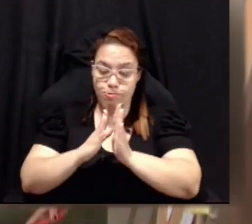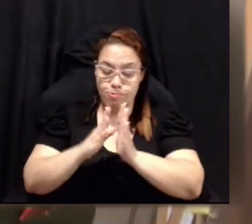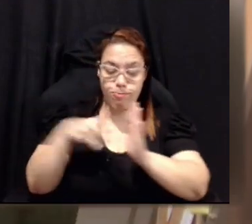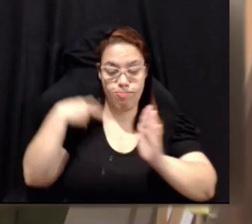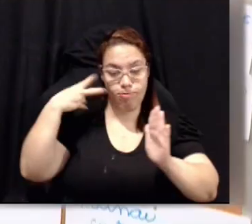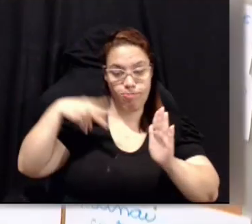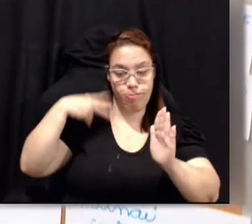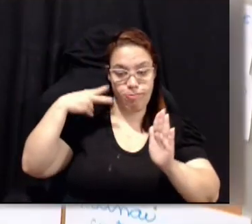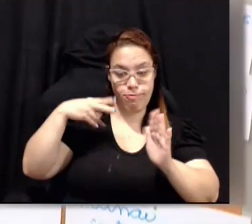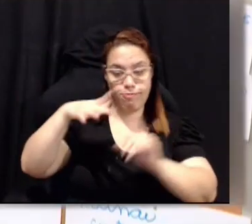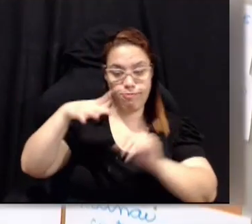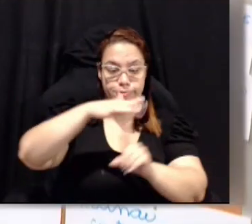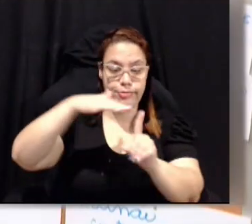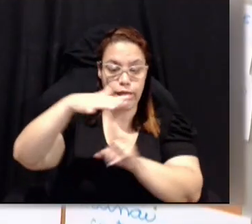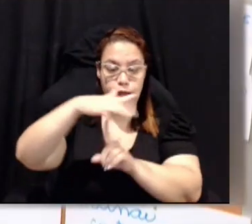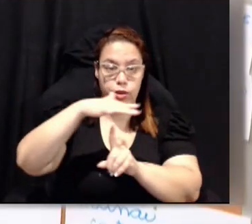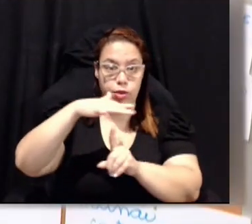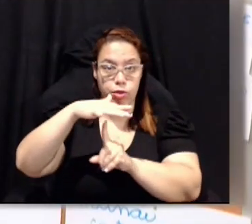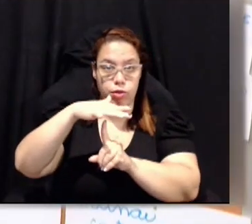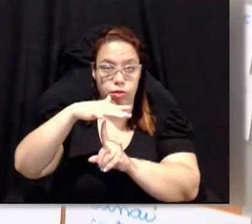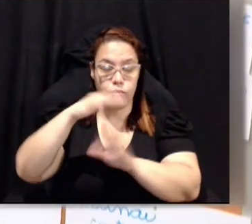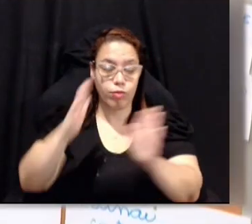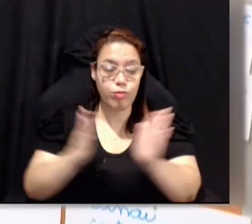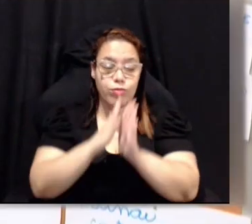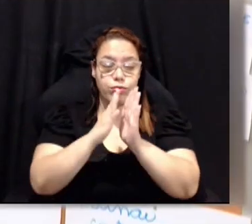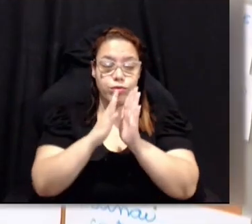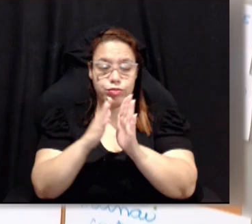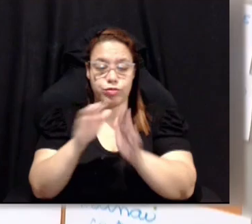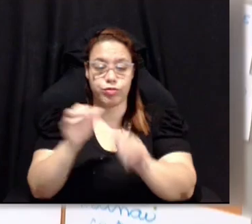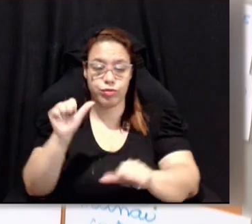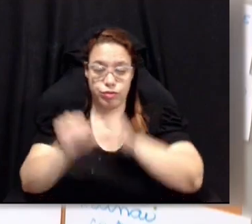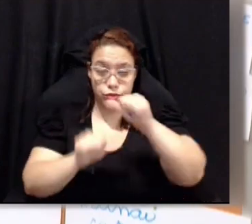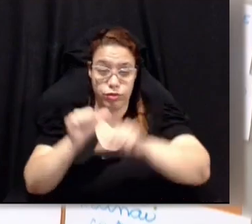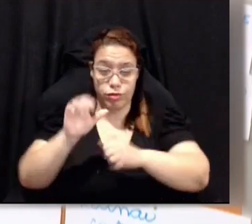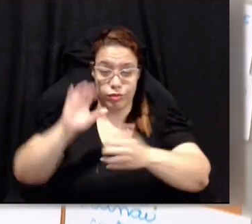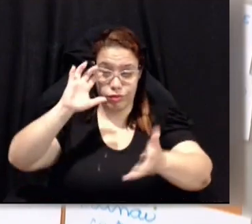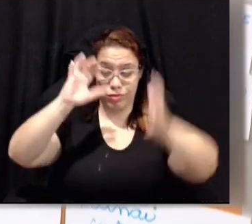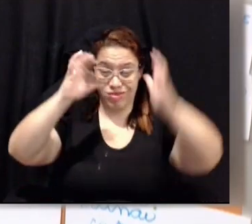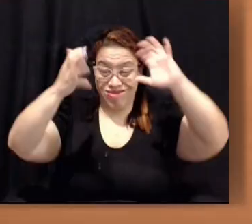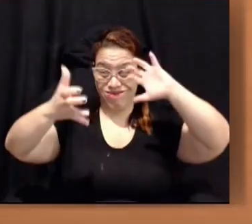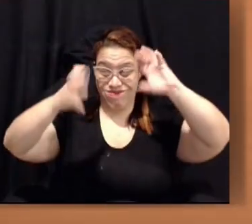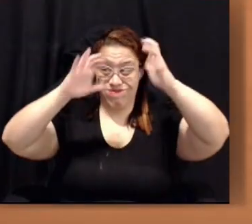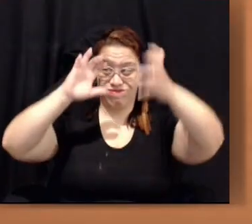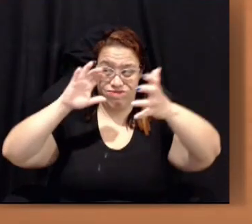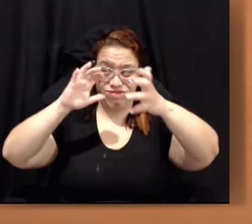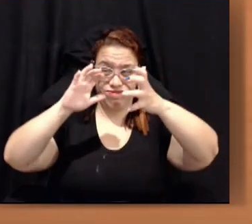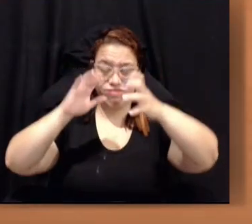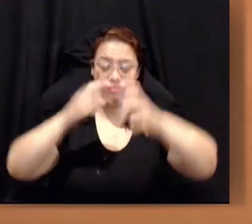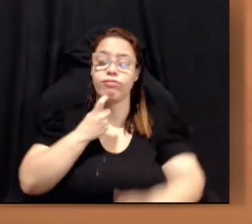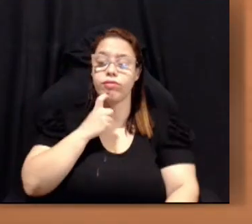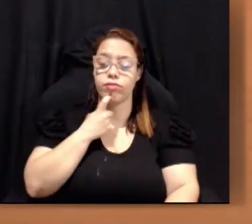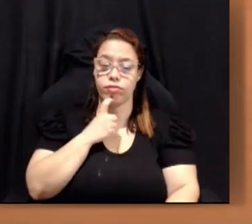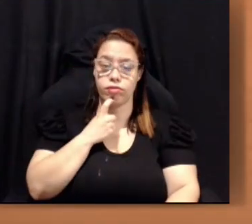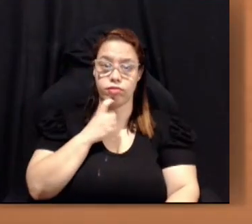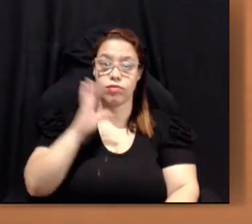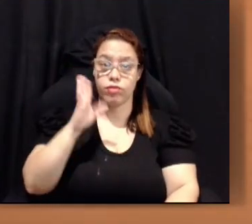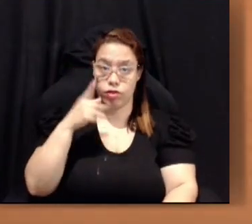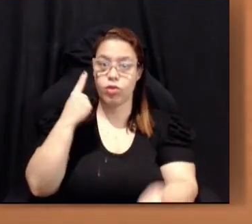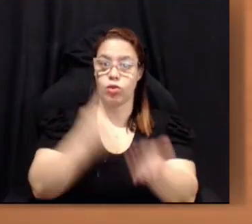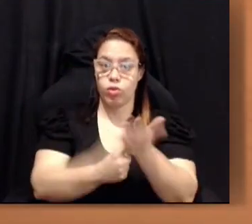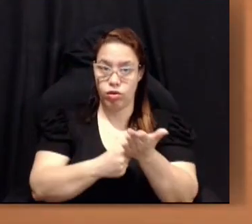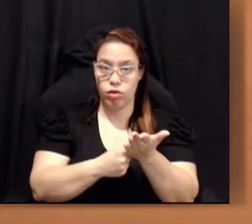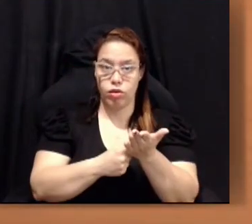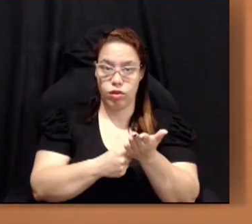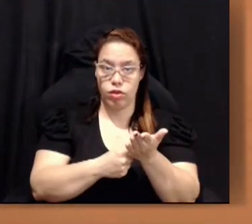Meio Ambiente e de Enfrentamento aos Efeitos das Mudanças Climáticas em Campinas já está definido. No mês de abril a